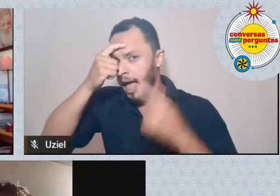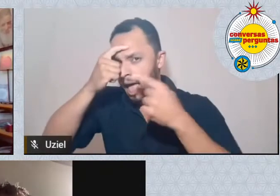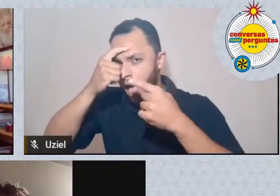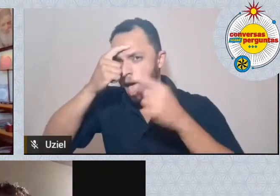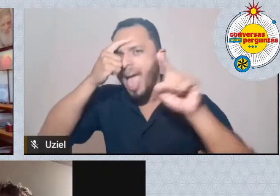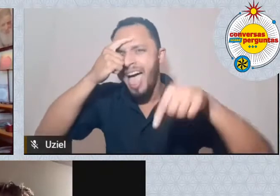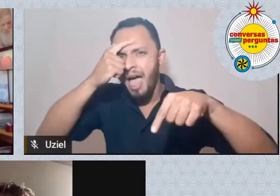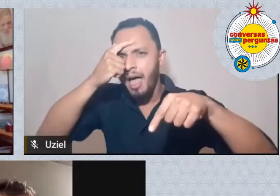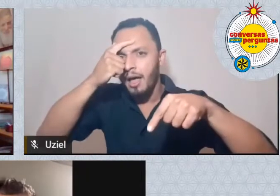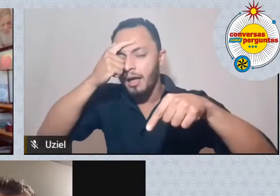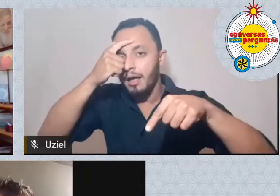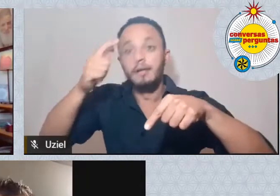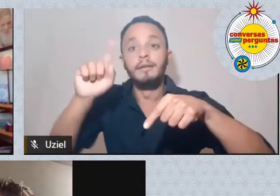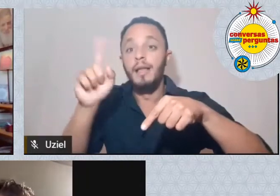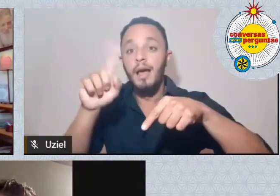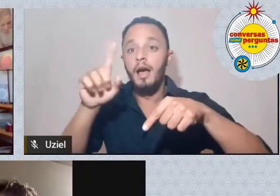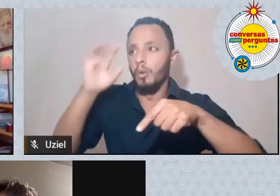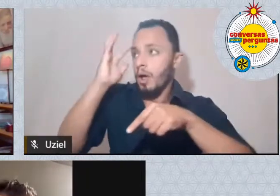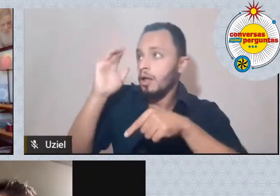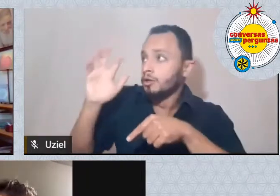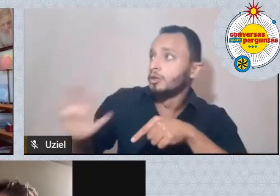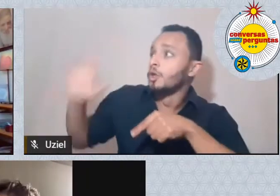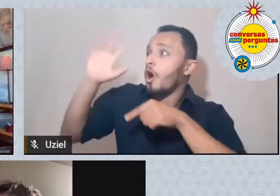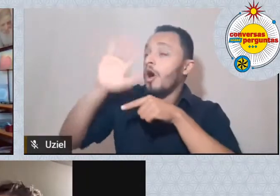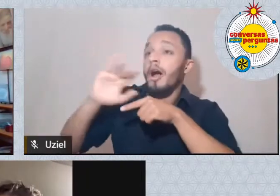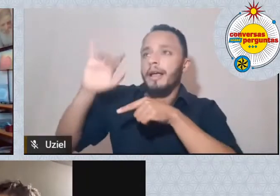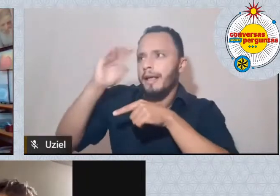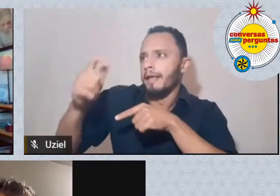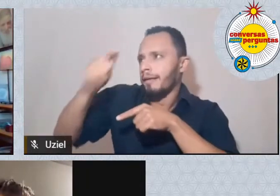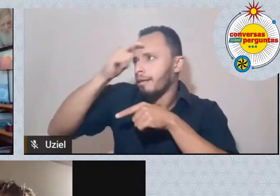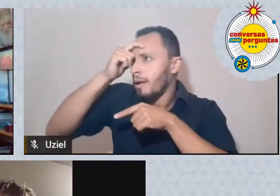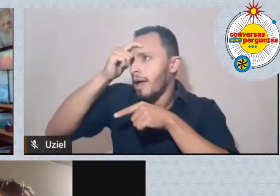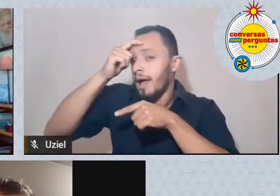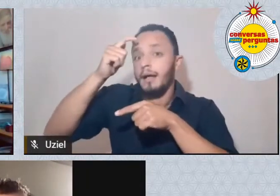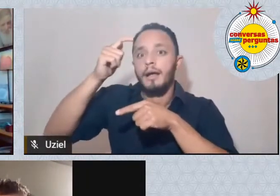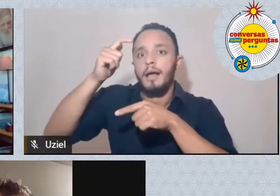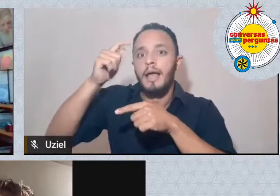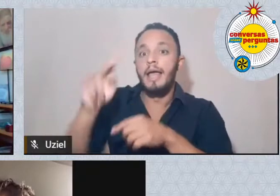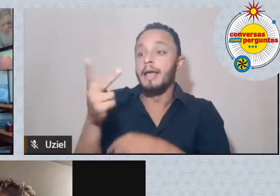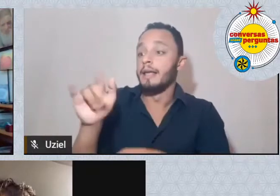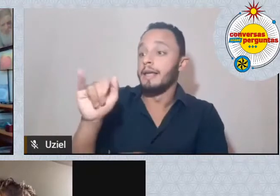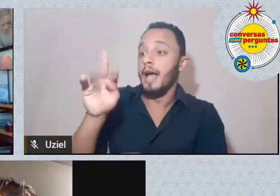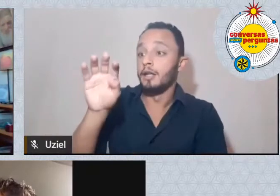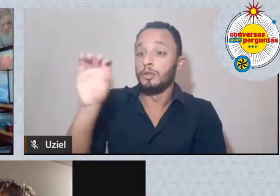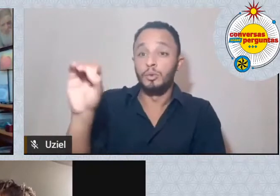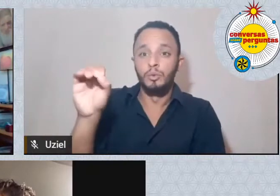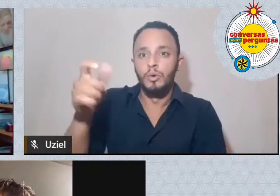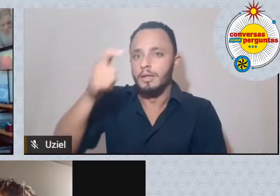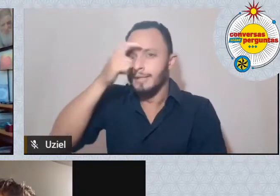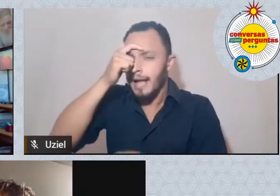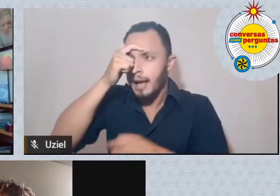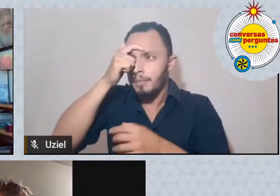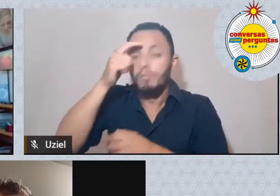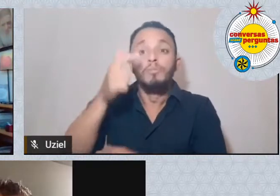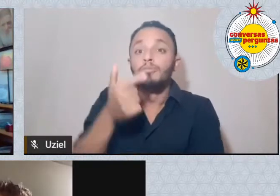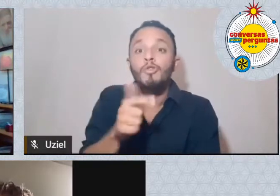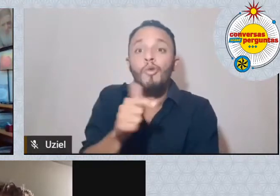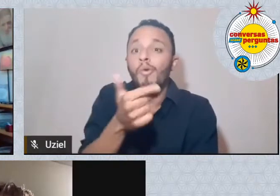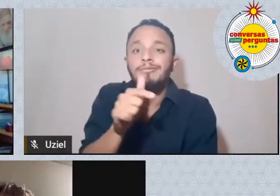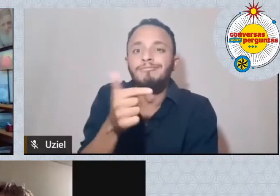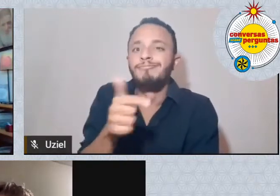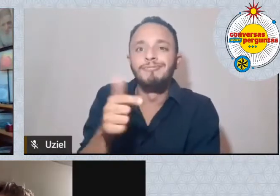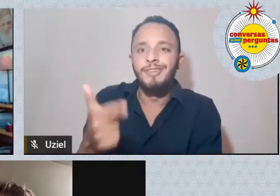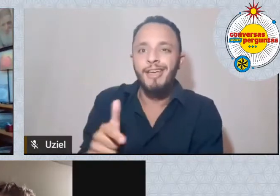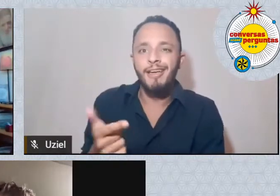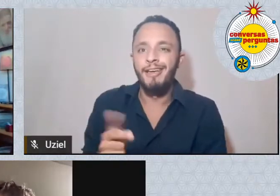sonho é um hiato da razão, a loucura é um hiato da razão. É um hiato da irracionalidade. Né? O que